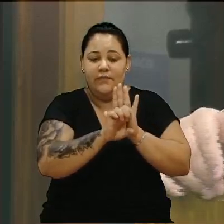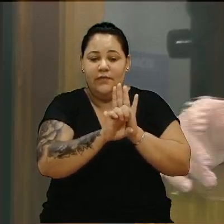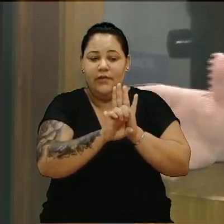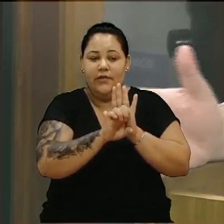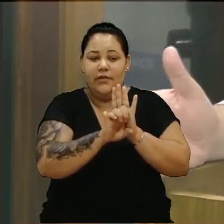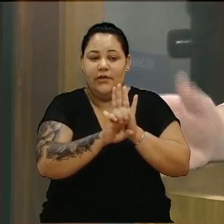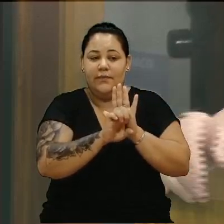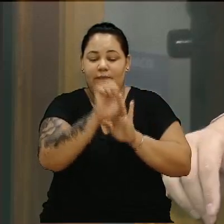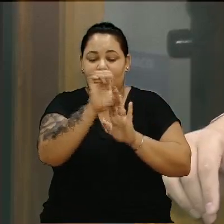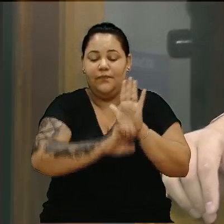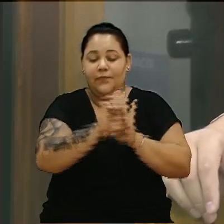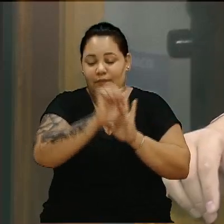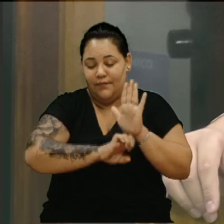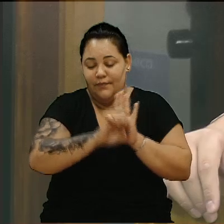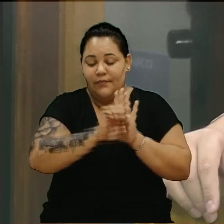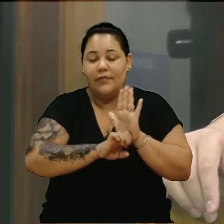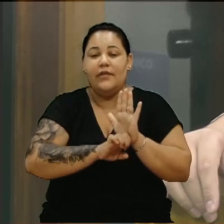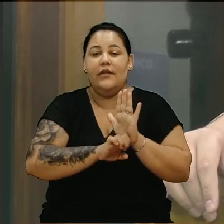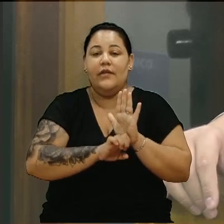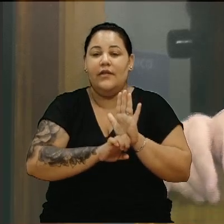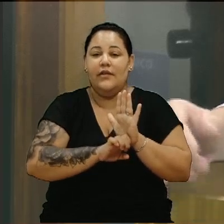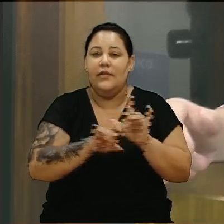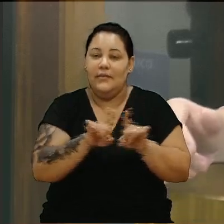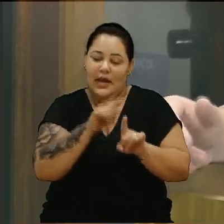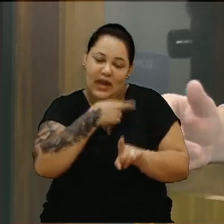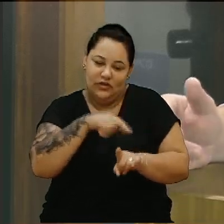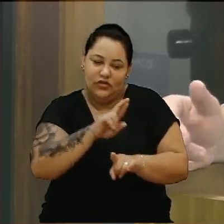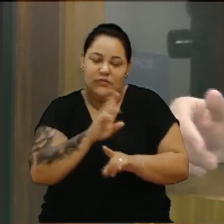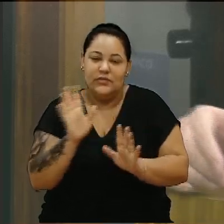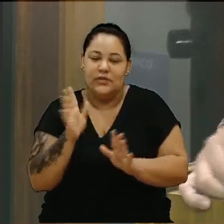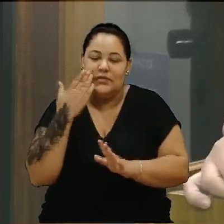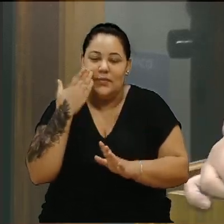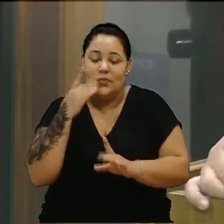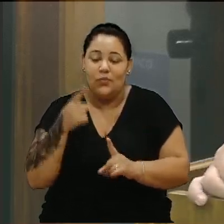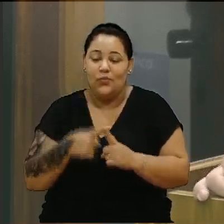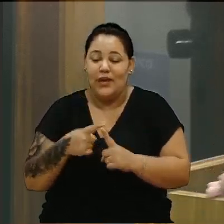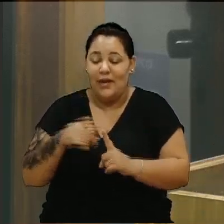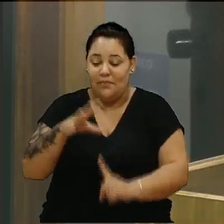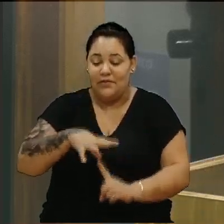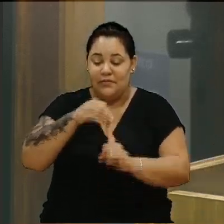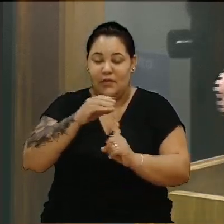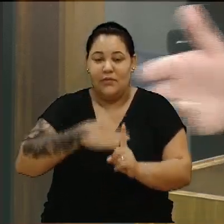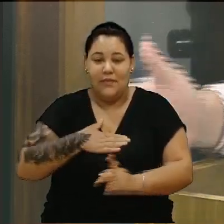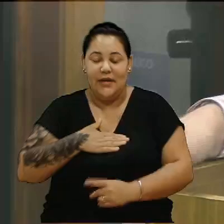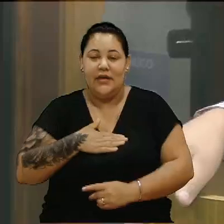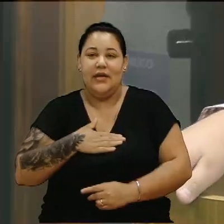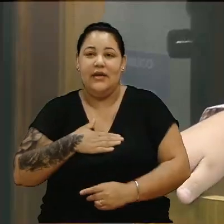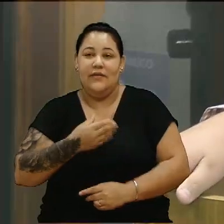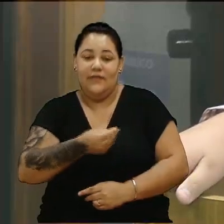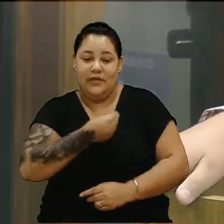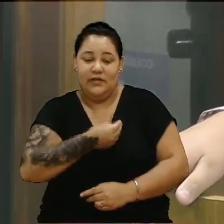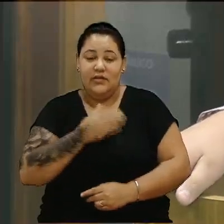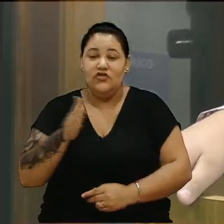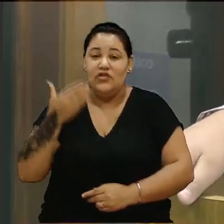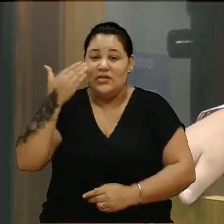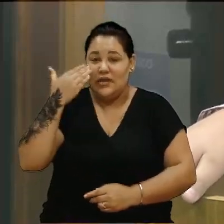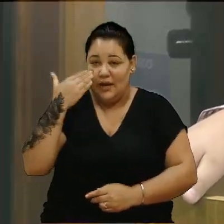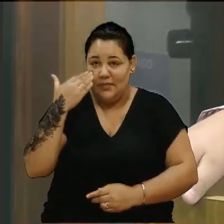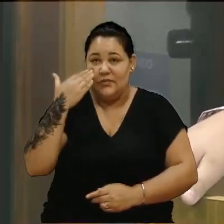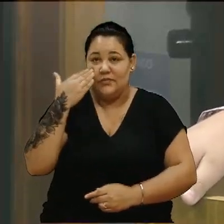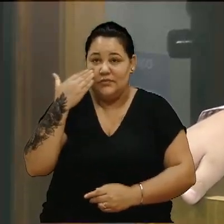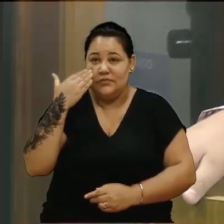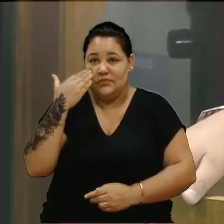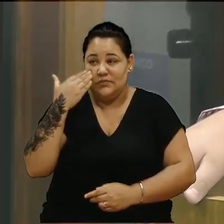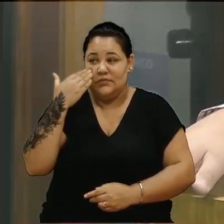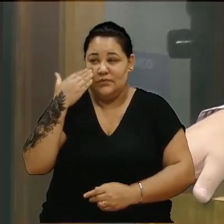outro vereador que eu desconheça, mas porque isso é um princípio de vida, né? Nós sabemos que toda autoridade dada a um homem, ela vem do